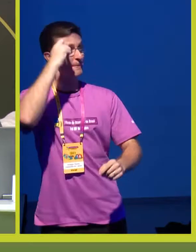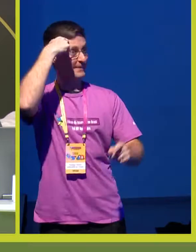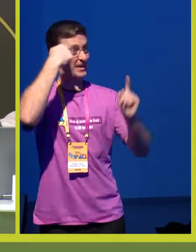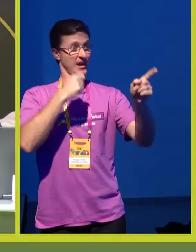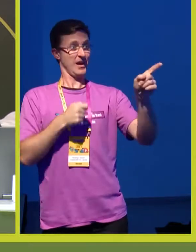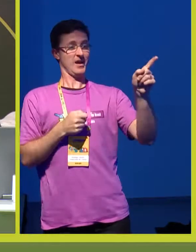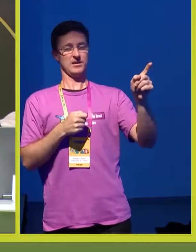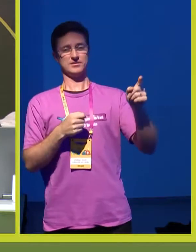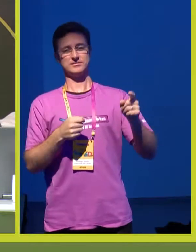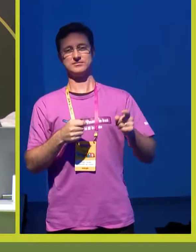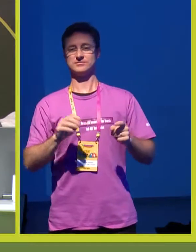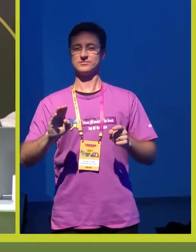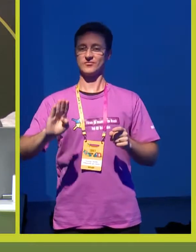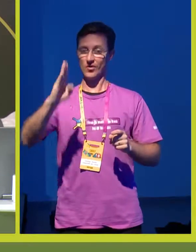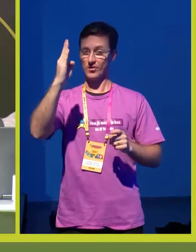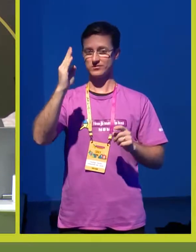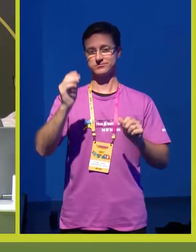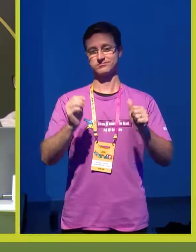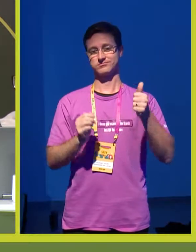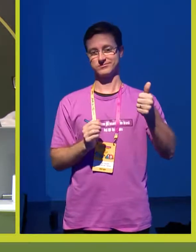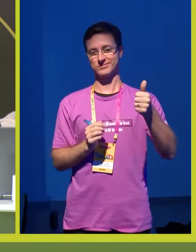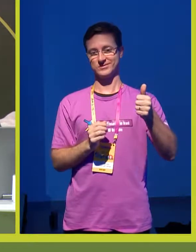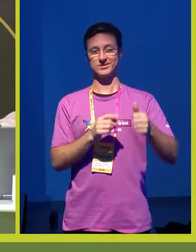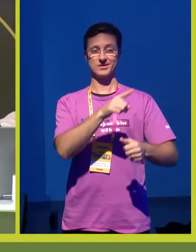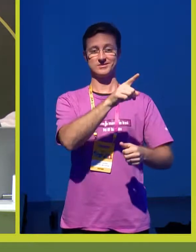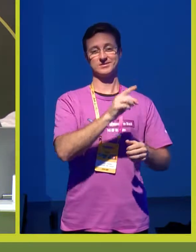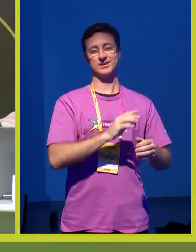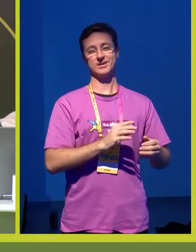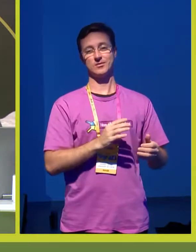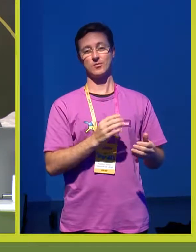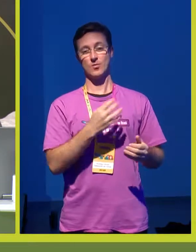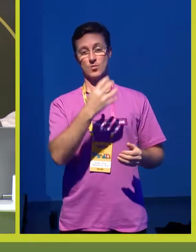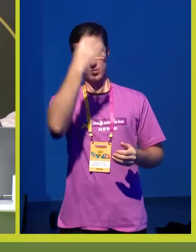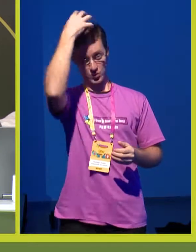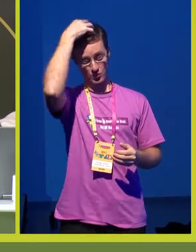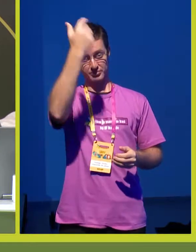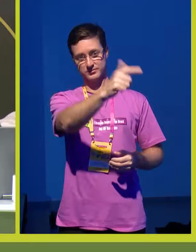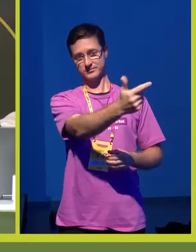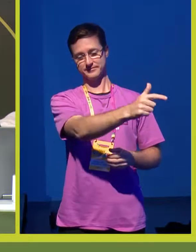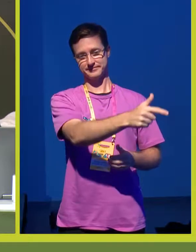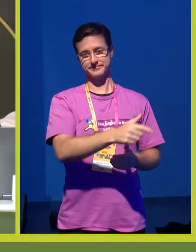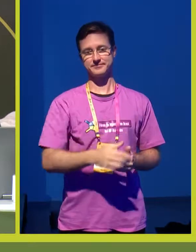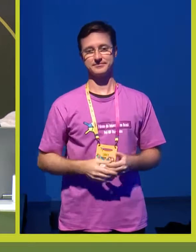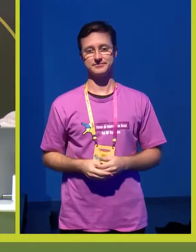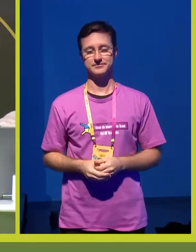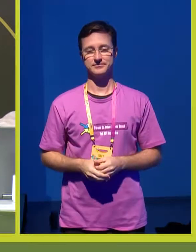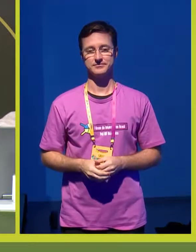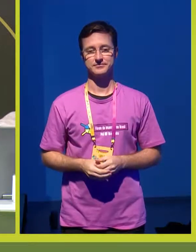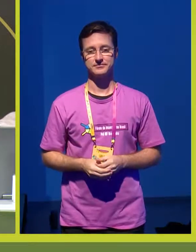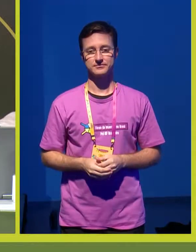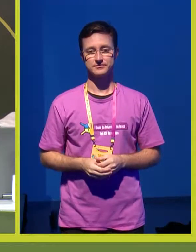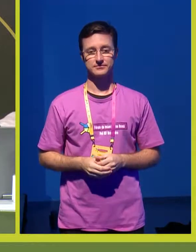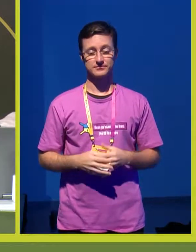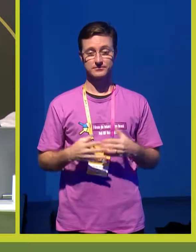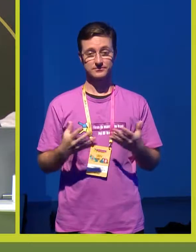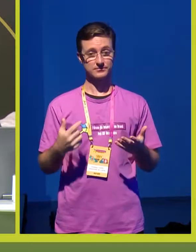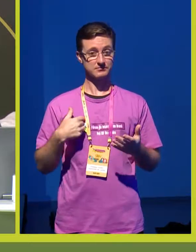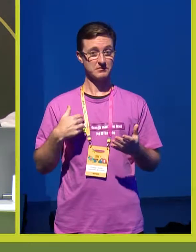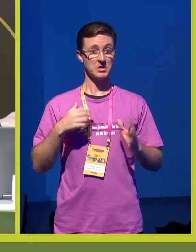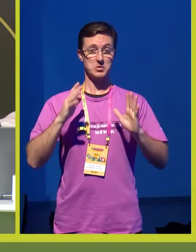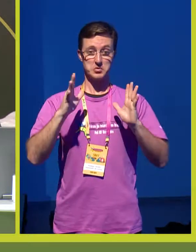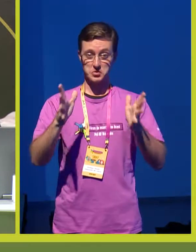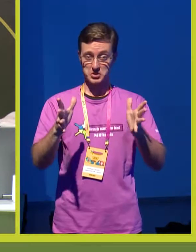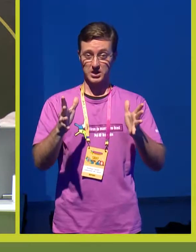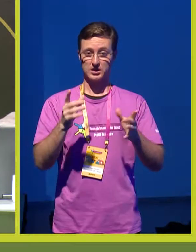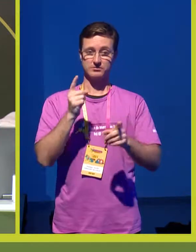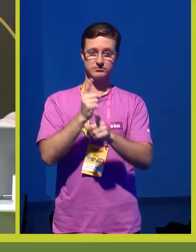homens brancos como possíveis autores de crimes. Até onde eu tenho notícia, o reconhecimento facial não é disciplinado